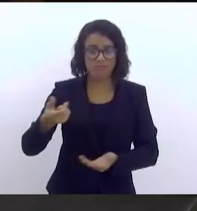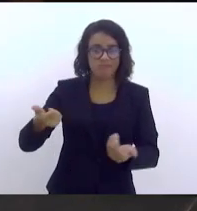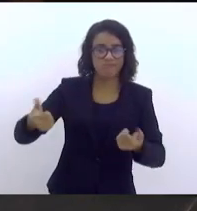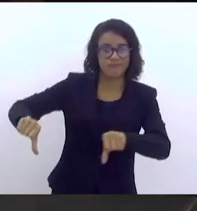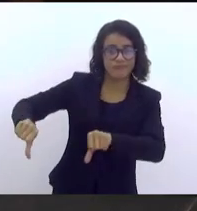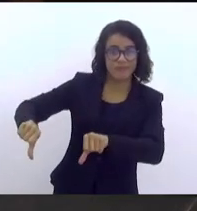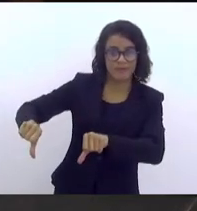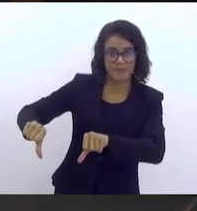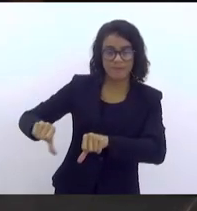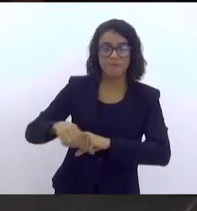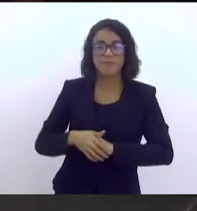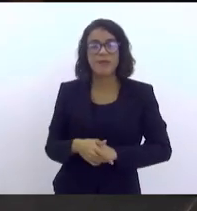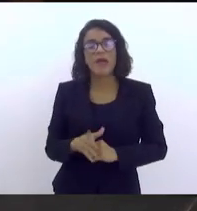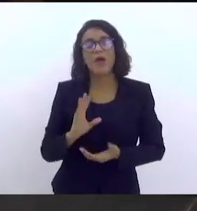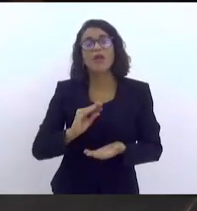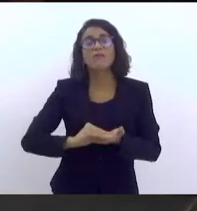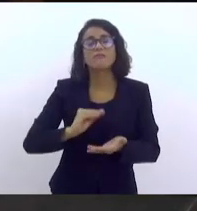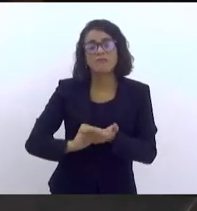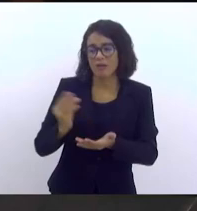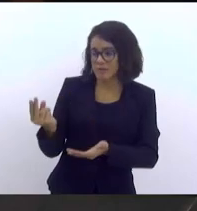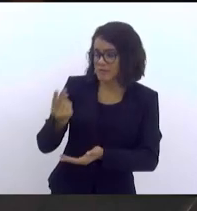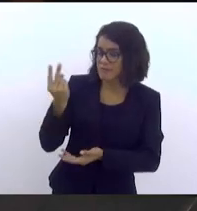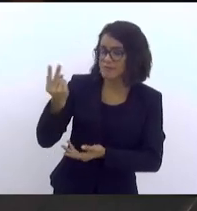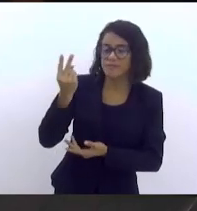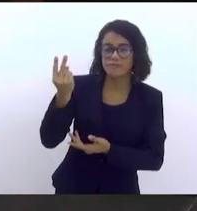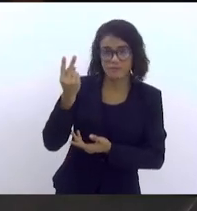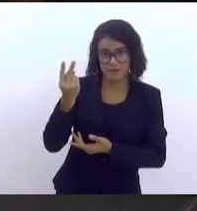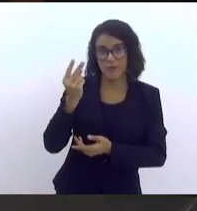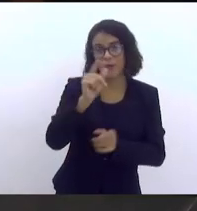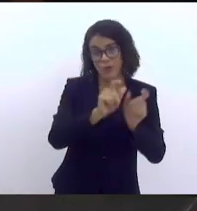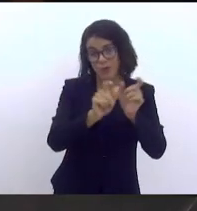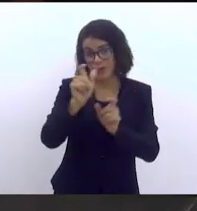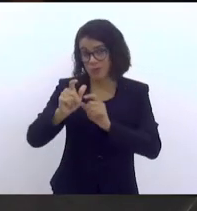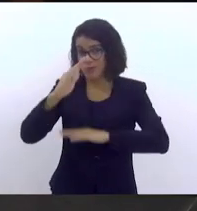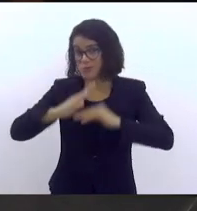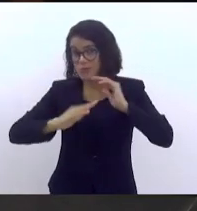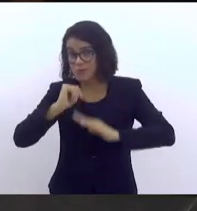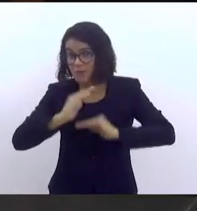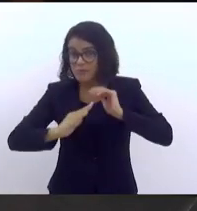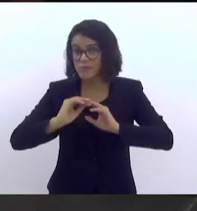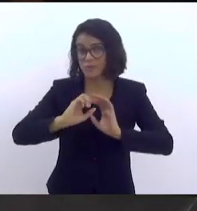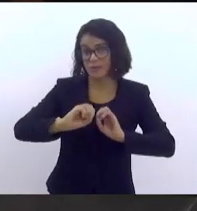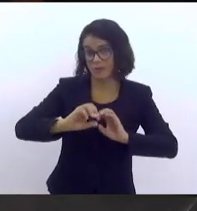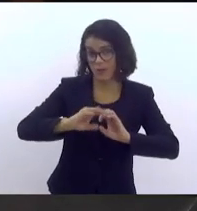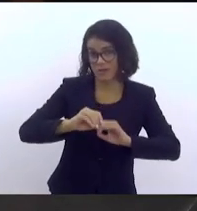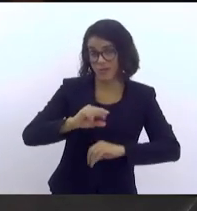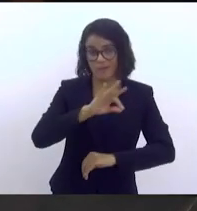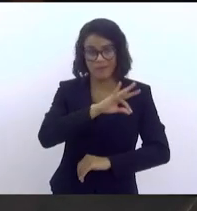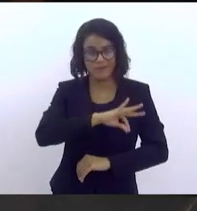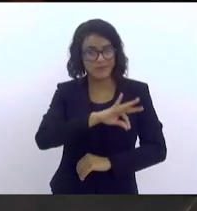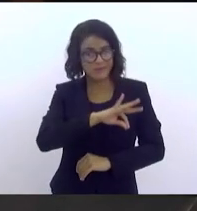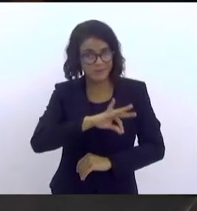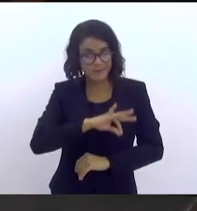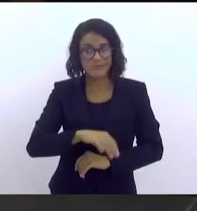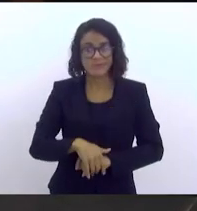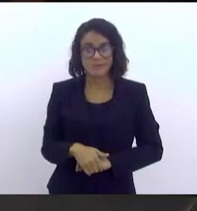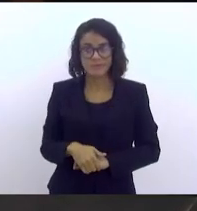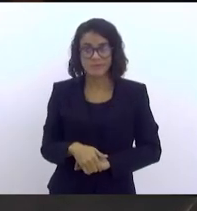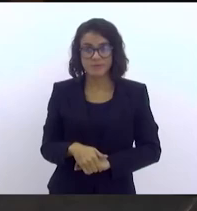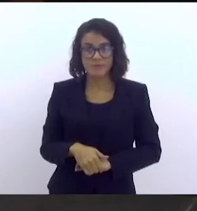por começar pela falta de valorização dos educadores através dos salários